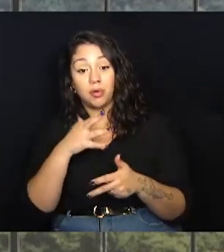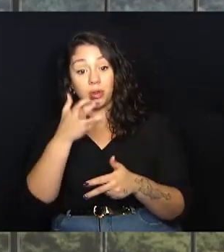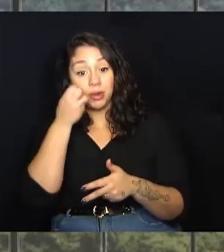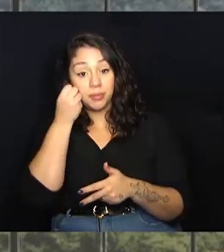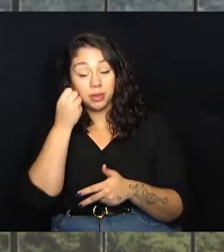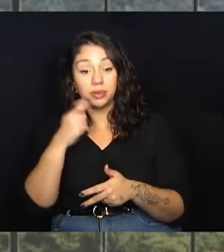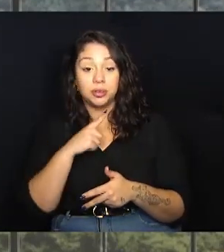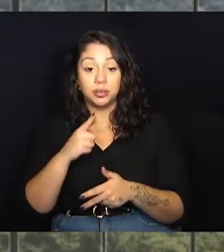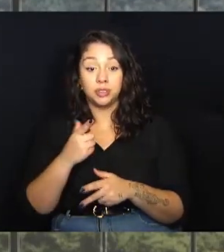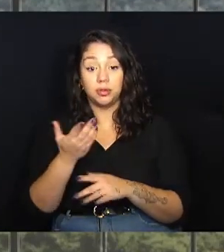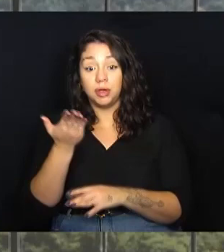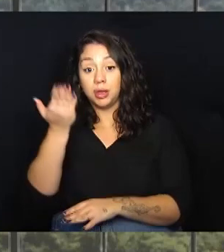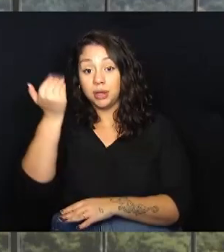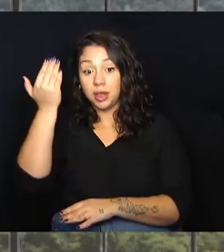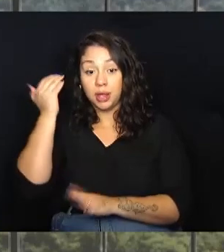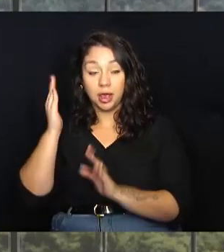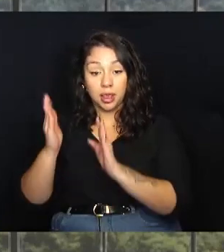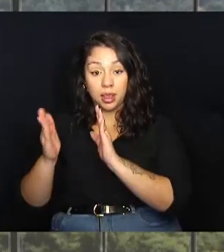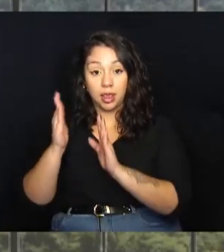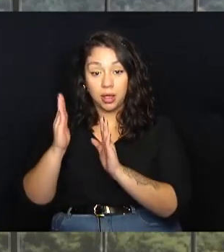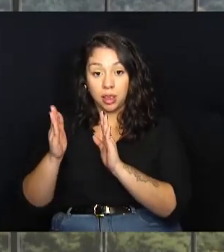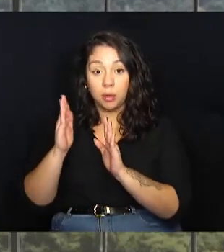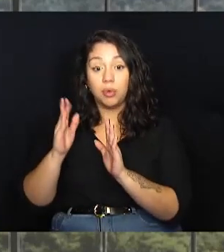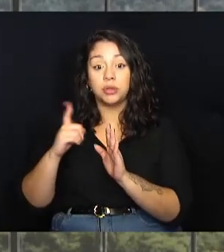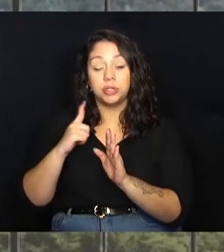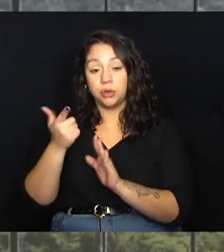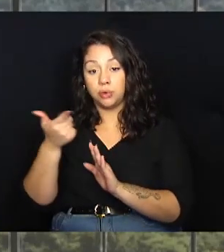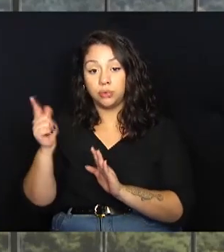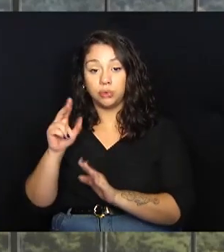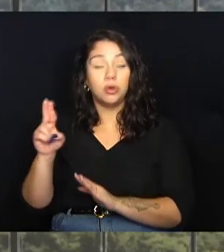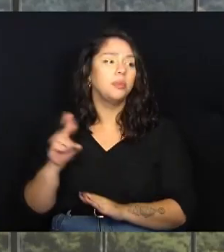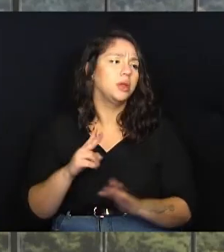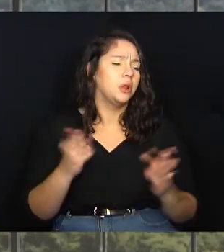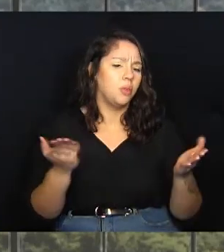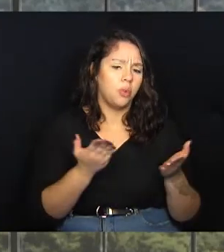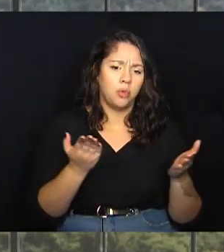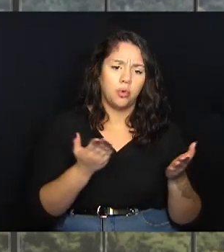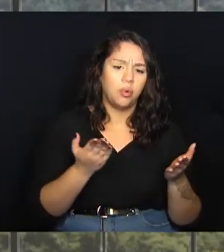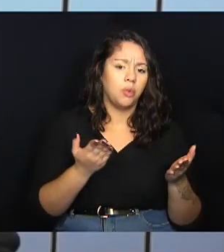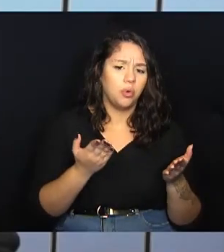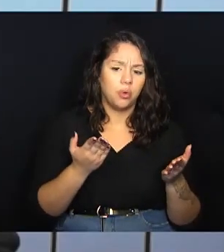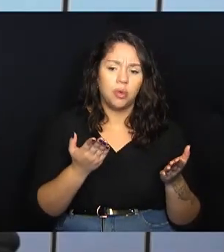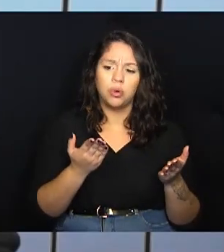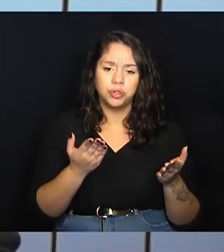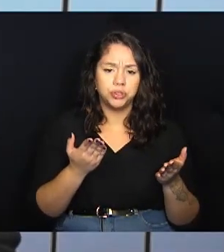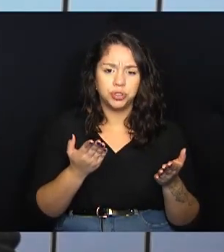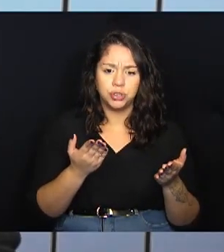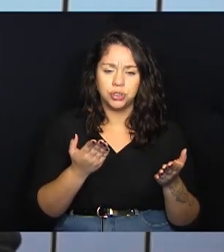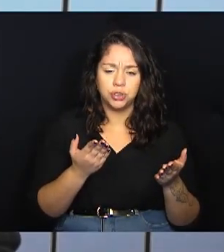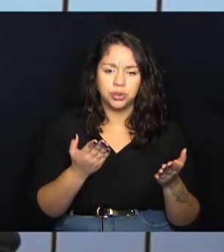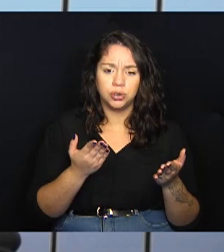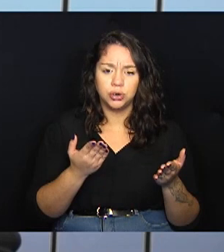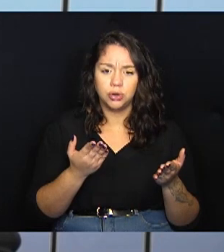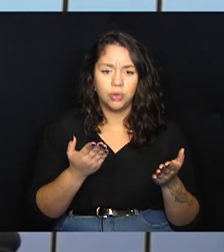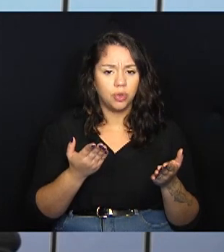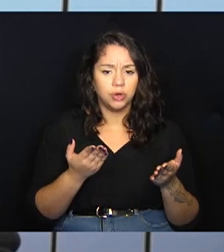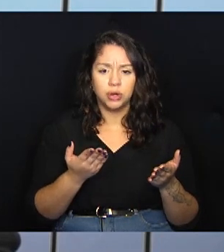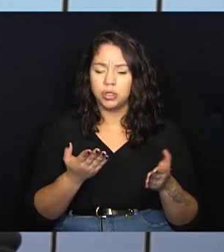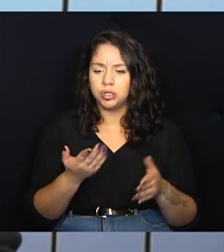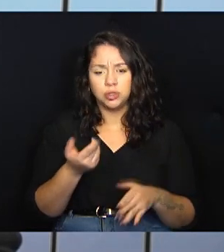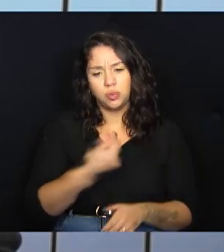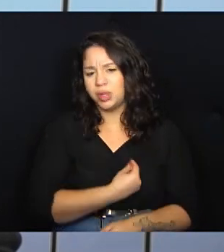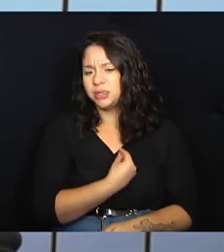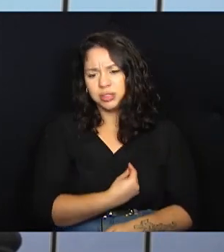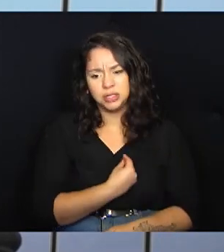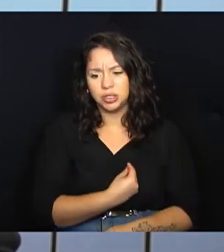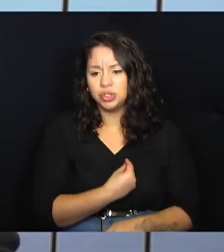tinha um outro nome. Isso está superado, né? Está superado. A pobreza não é motivo para acolhimento. O que pode ocorrer